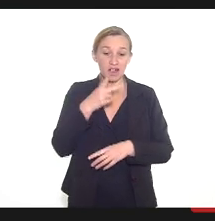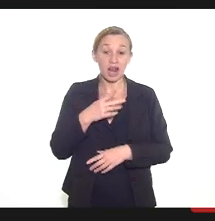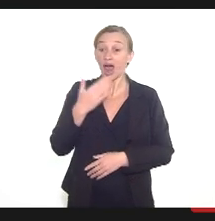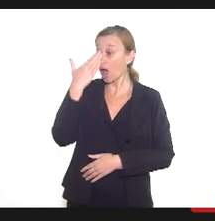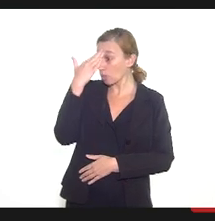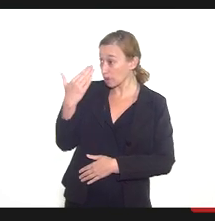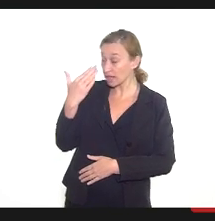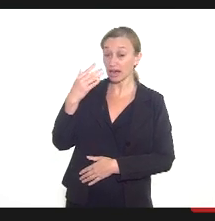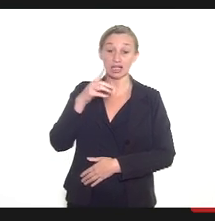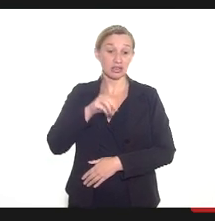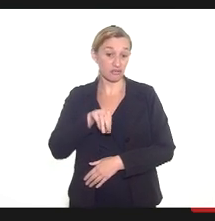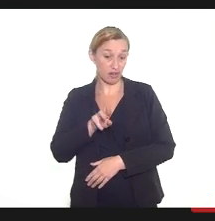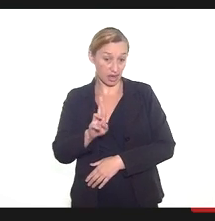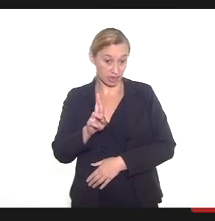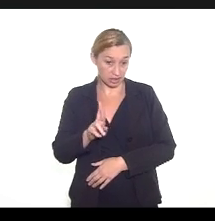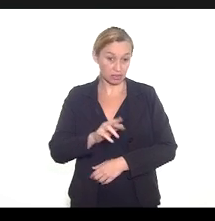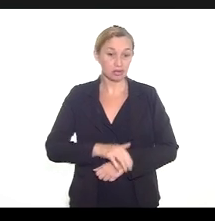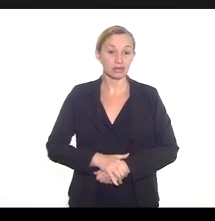Wagner.